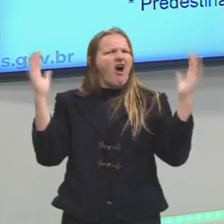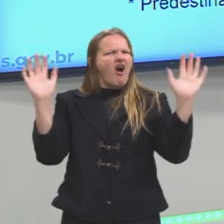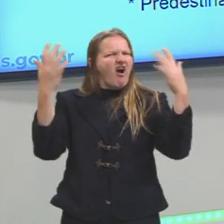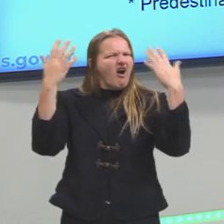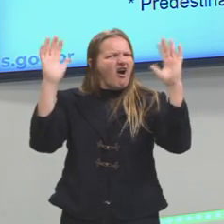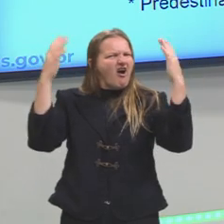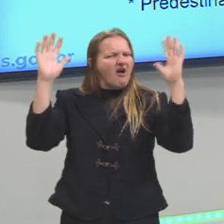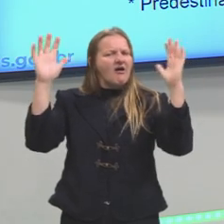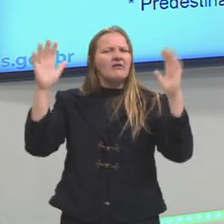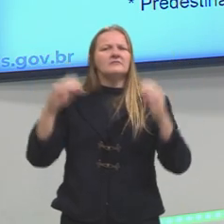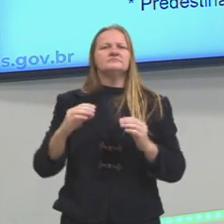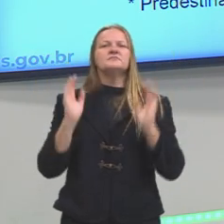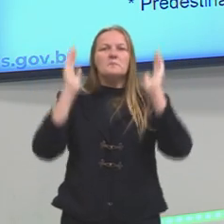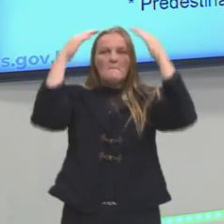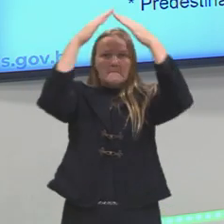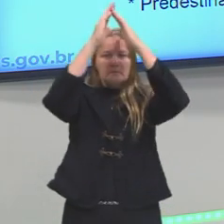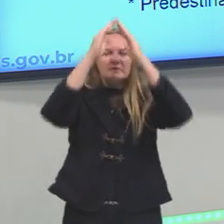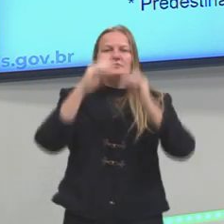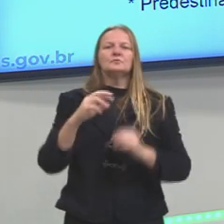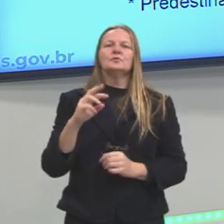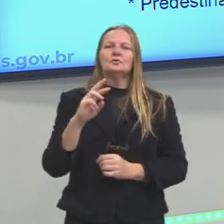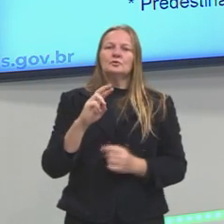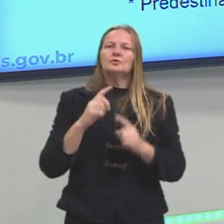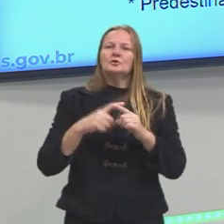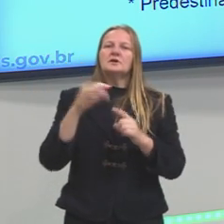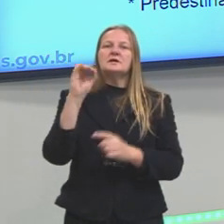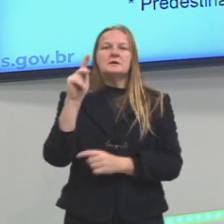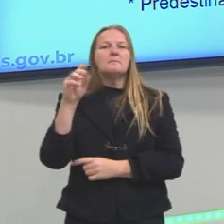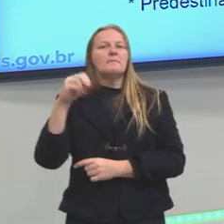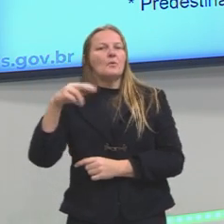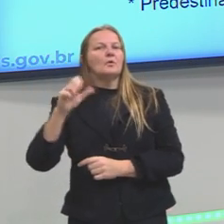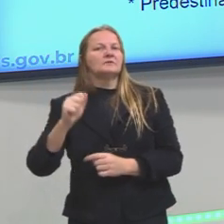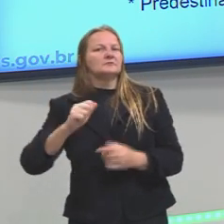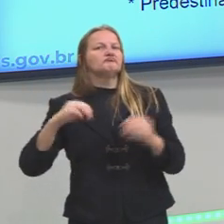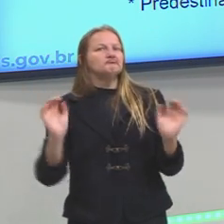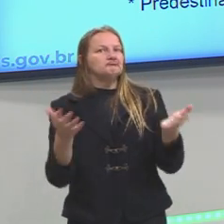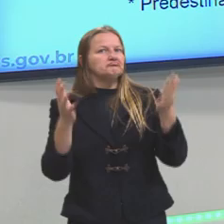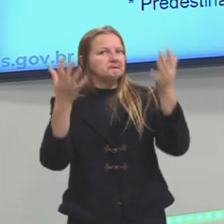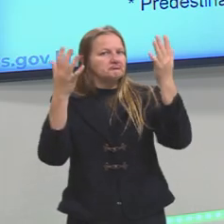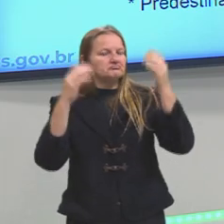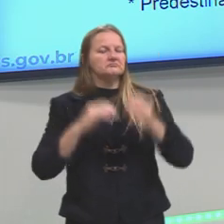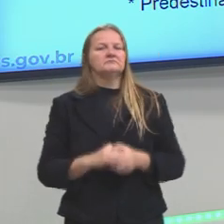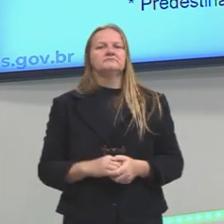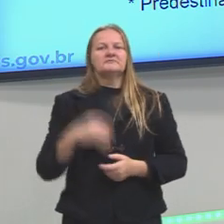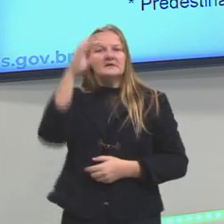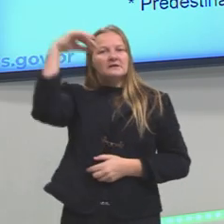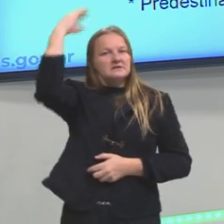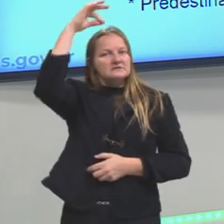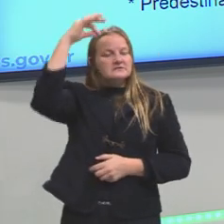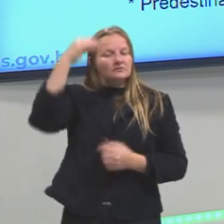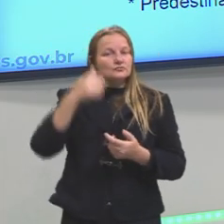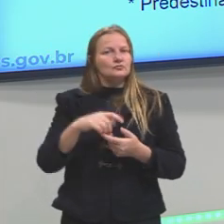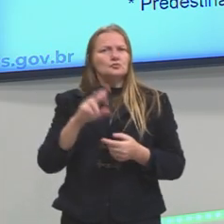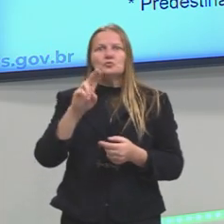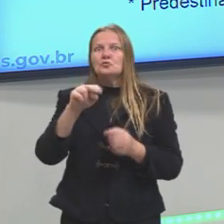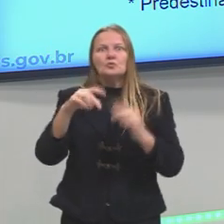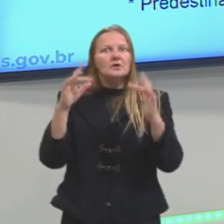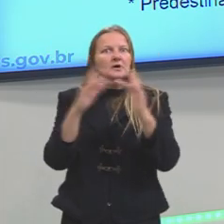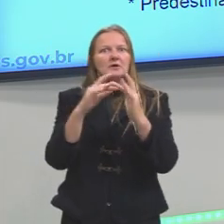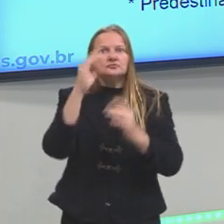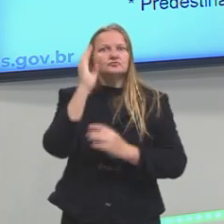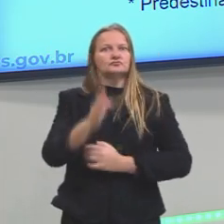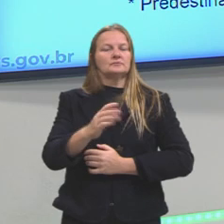bispo da sua cidade de hipona e ali que ele escreve as suas teorias o Santo Agostinho não teve contato direto